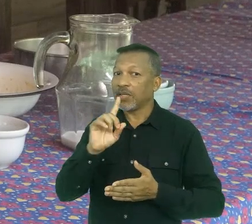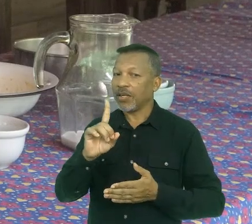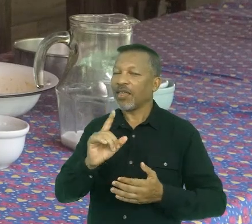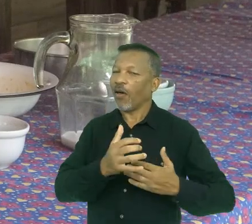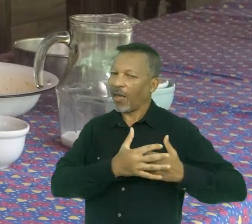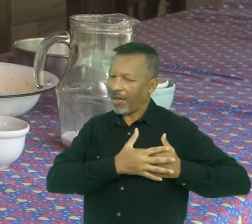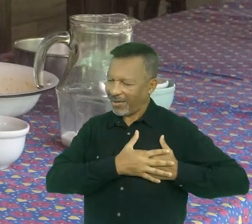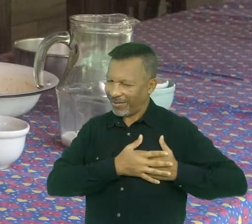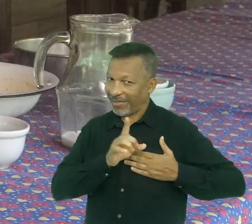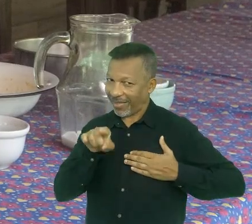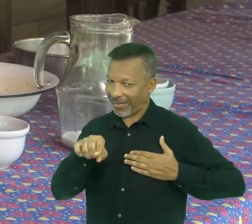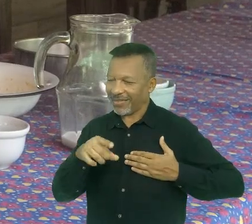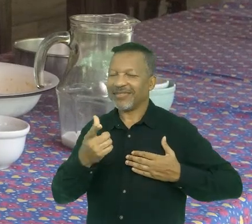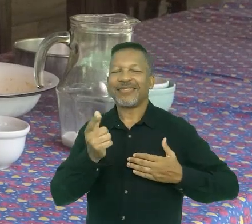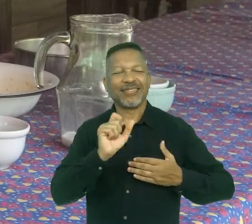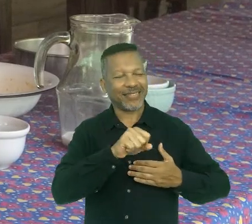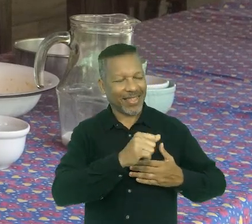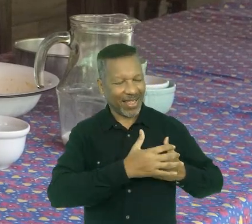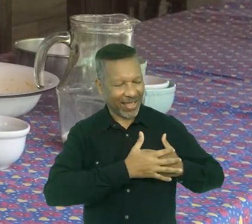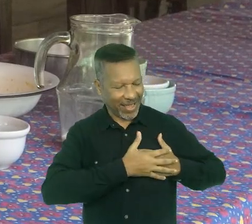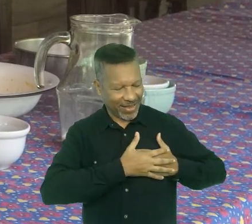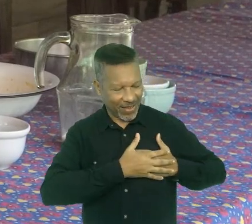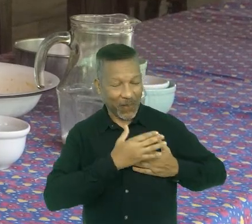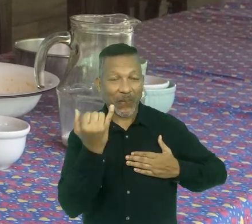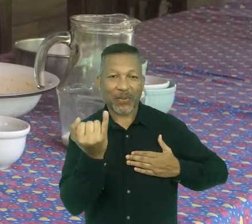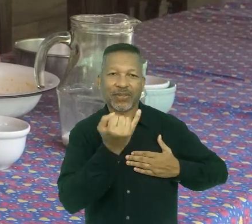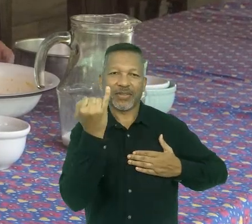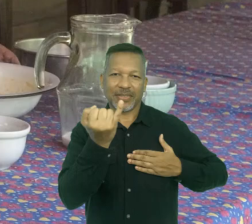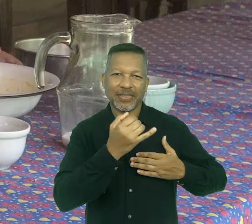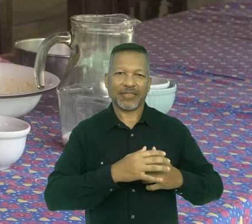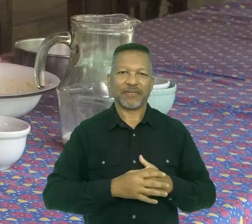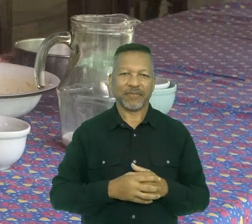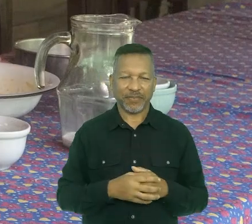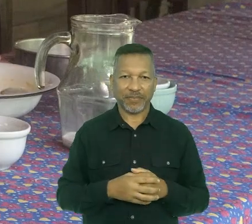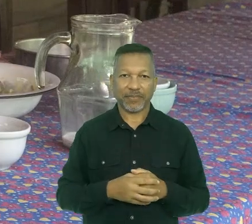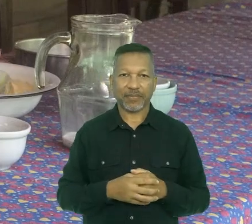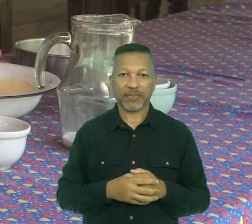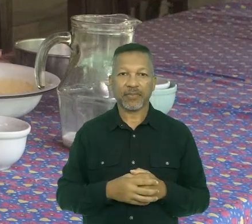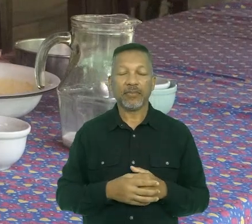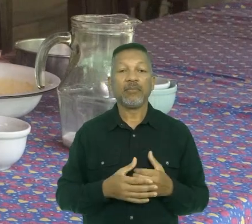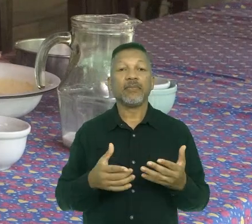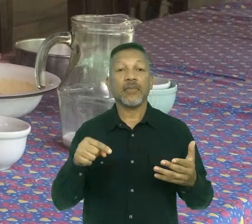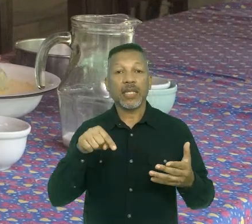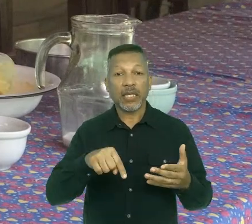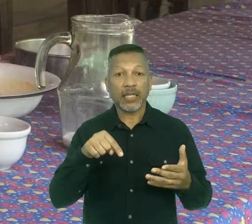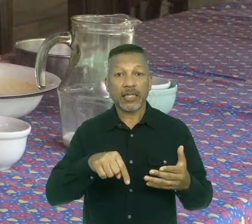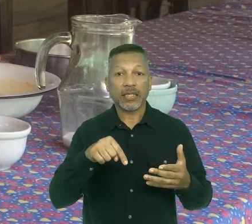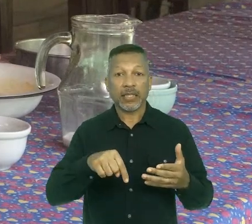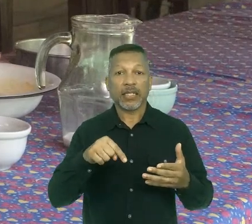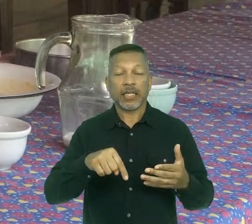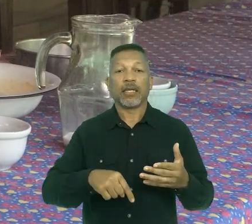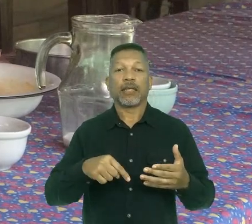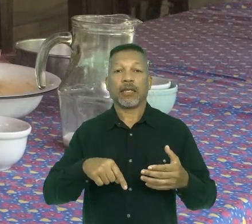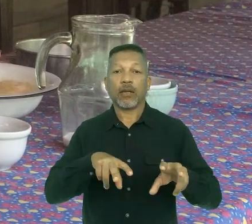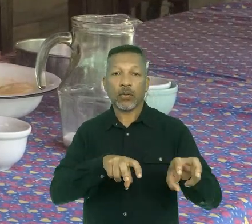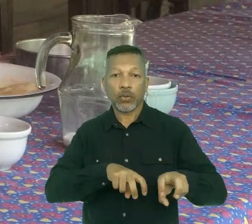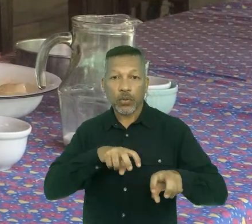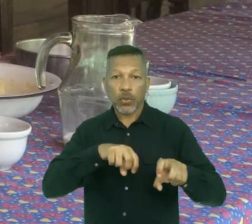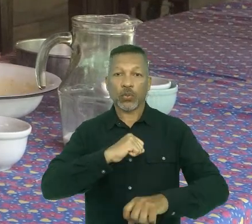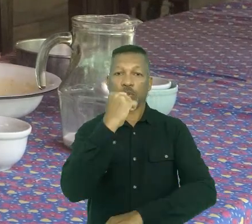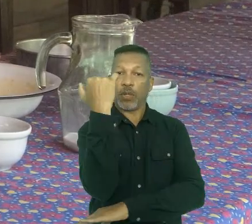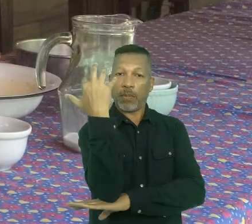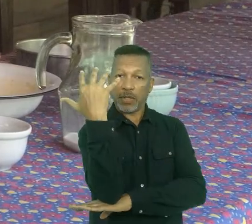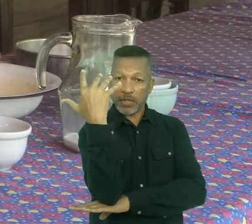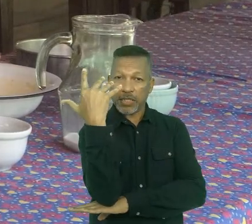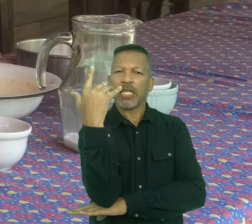carinho, né? É o carinho. Isso aí é muito importante. É o carinho. E aqui na zona rural de Patinga é algo que